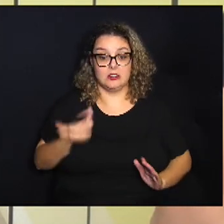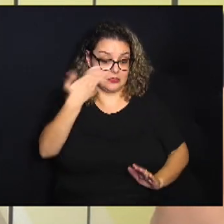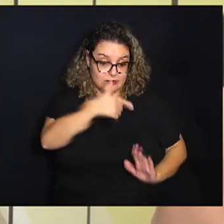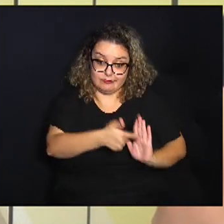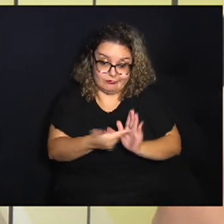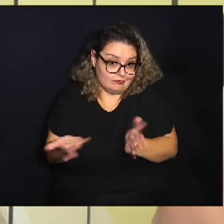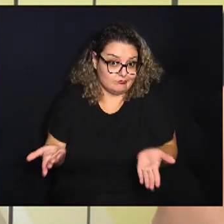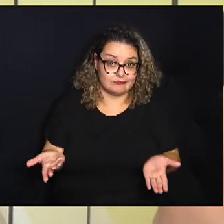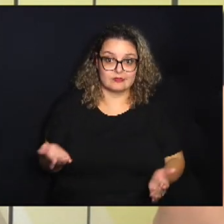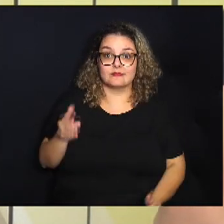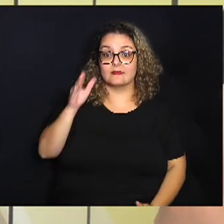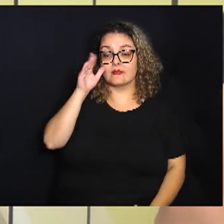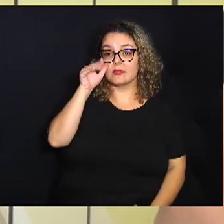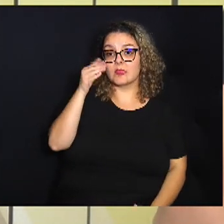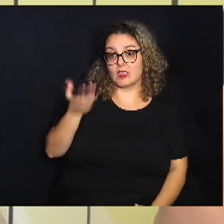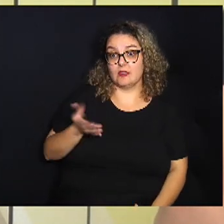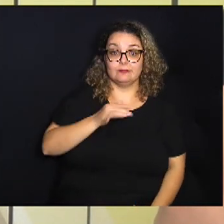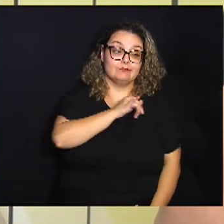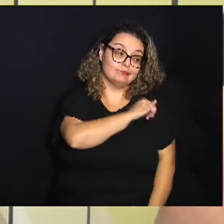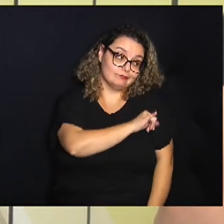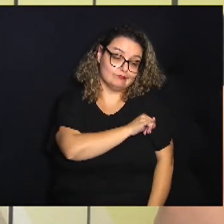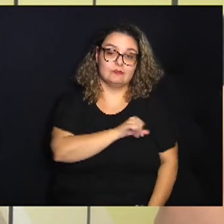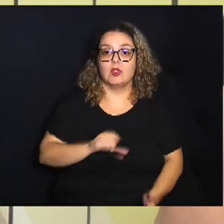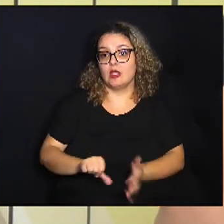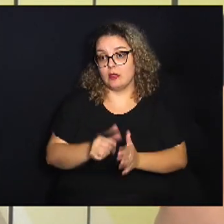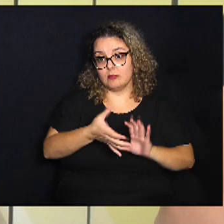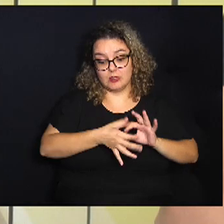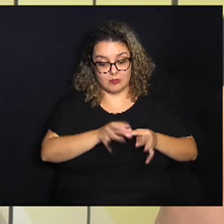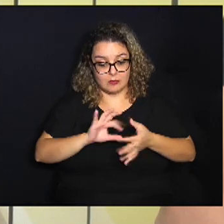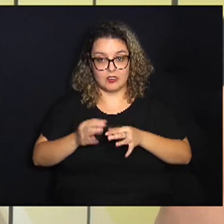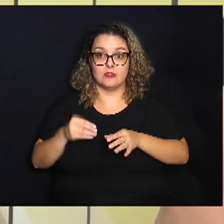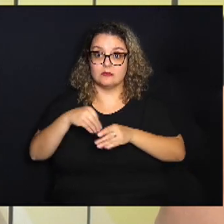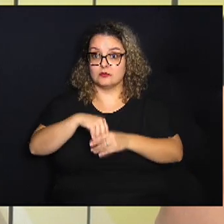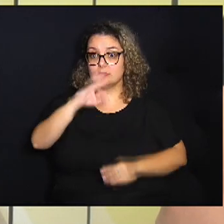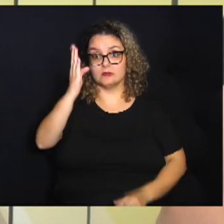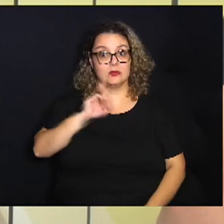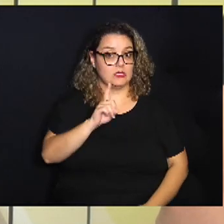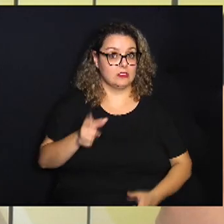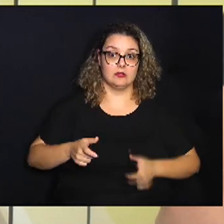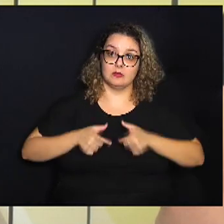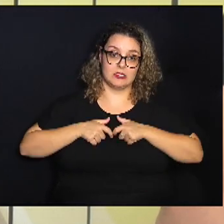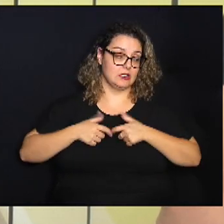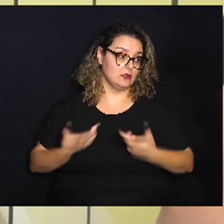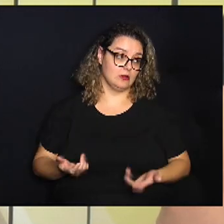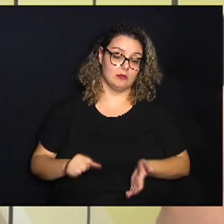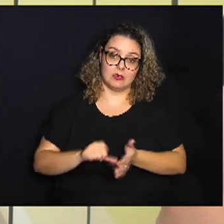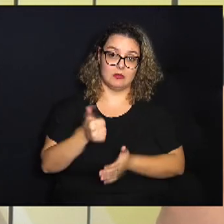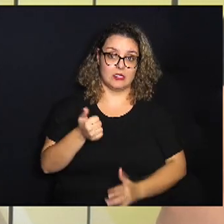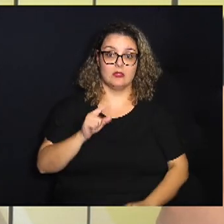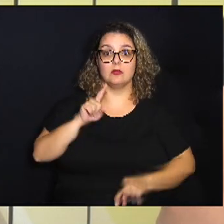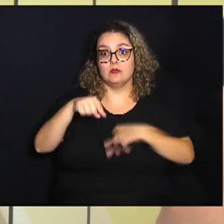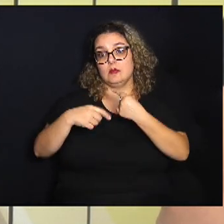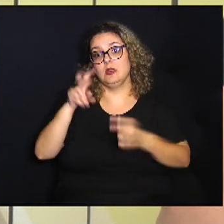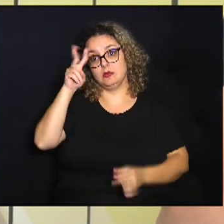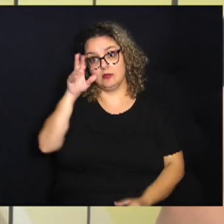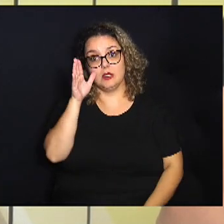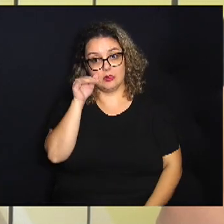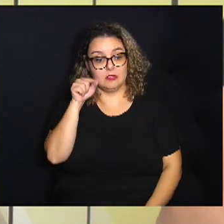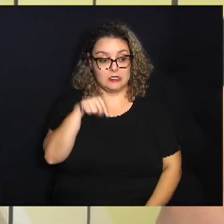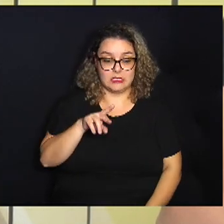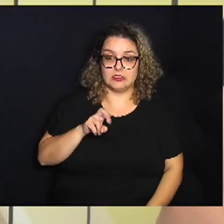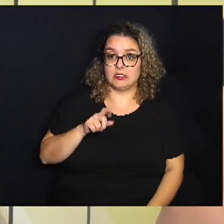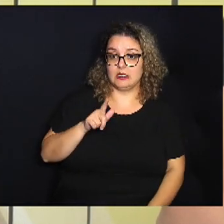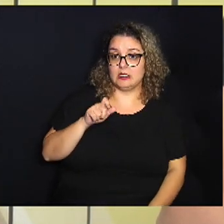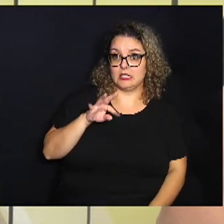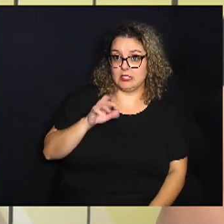assim, curiosamente, no Rio de Janeiro foi a primeira Olimpíada em casa que ele não medalhou. E tem uma outra história curiosa dessa regata, porque